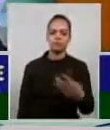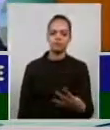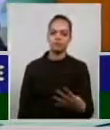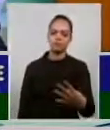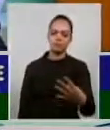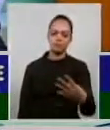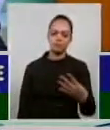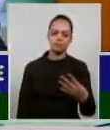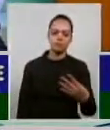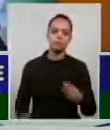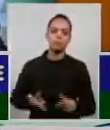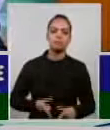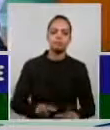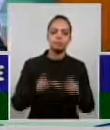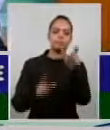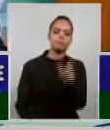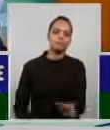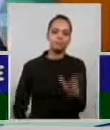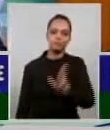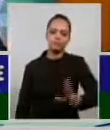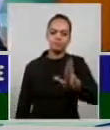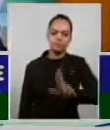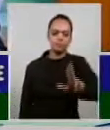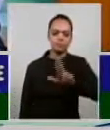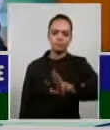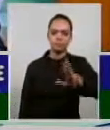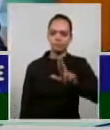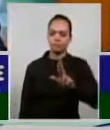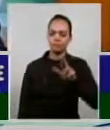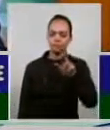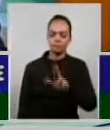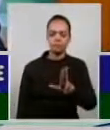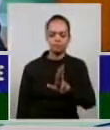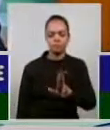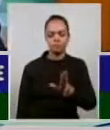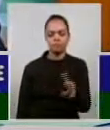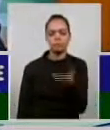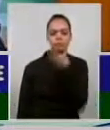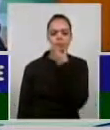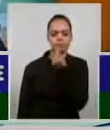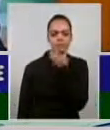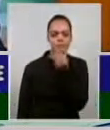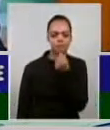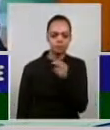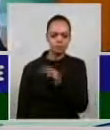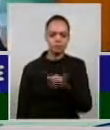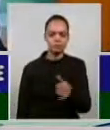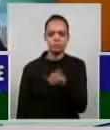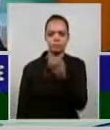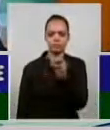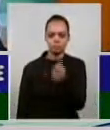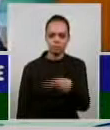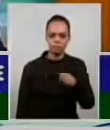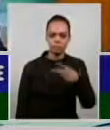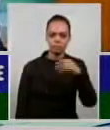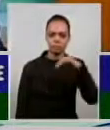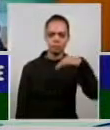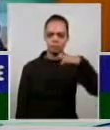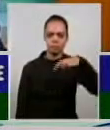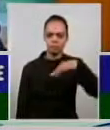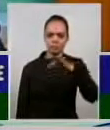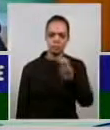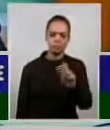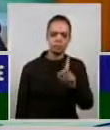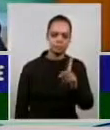138/2014, que concede título de cidadão honorário de Uberlândia ao senhor João Pimenta da Veiga